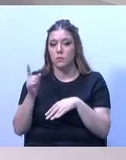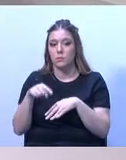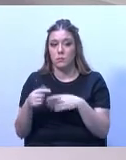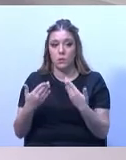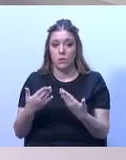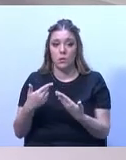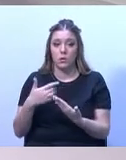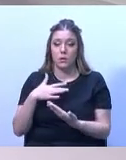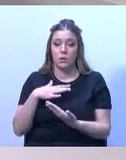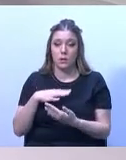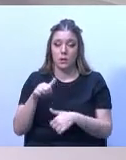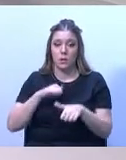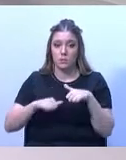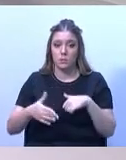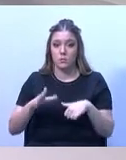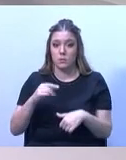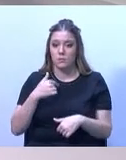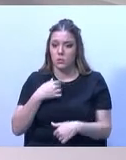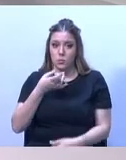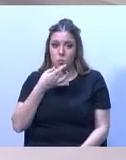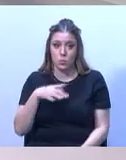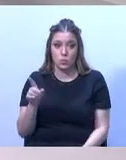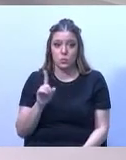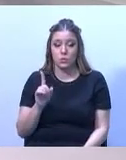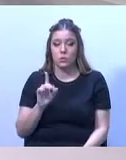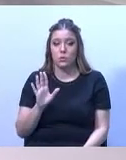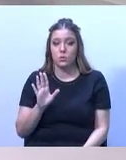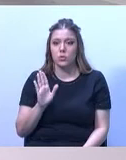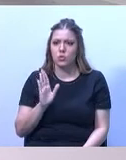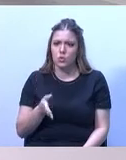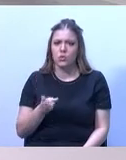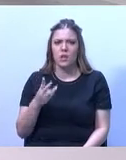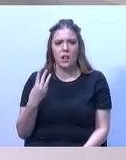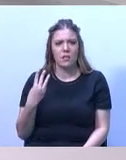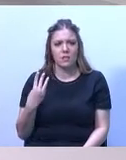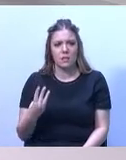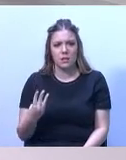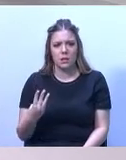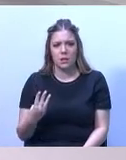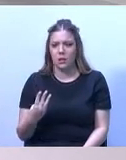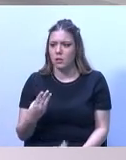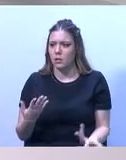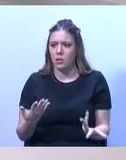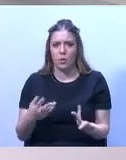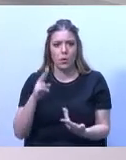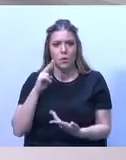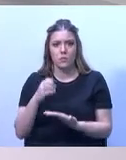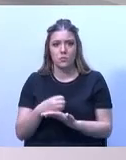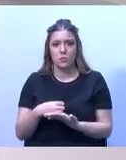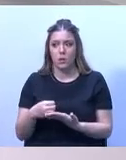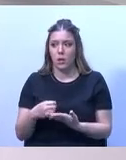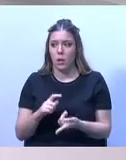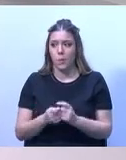agora queriam-me fazer mais cirurgias, eu é que não deixei. Fiz 3, quer dizer, eu não vejo resultados nenhuns. Tenho